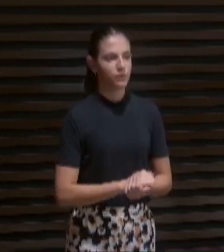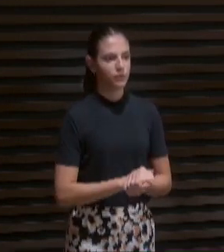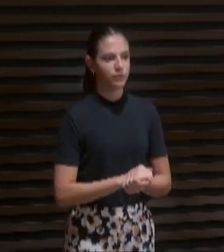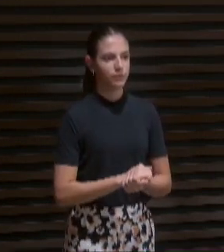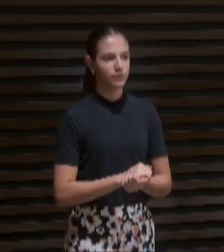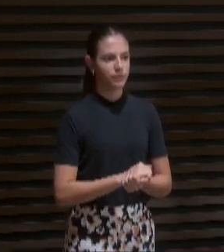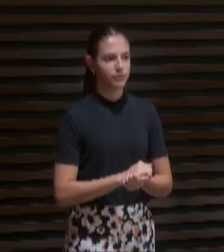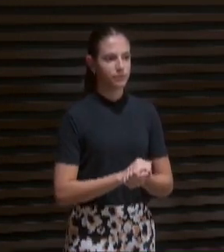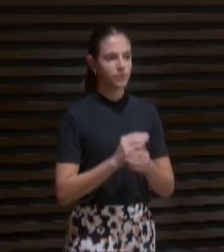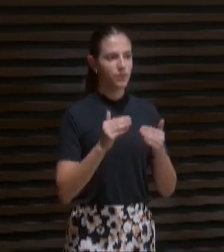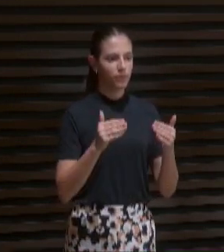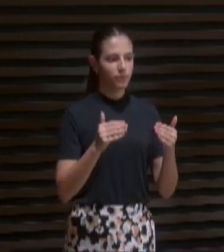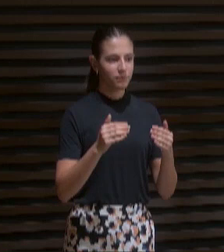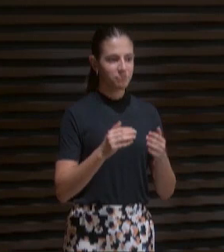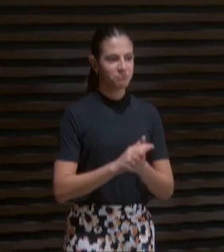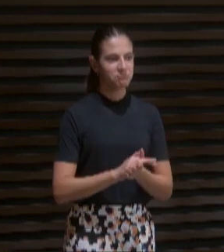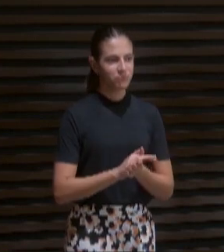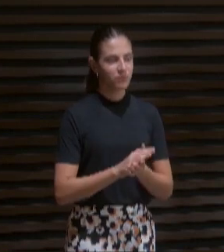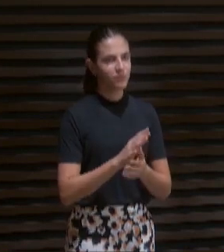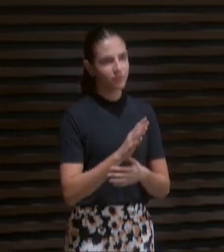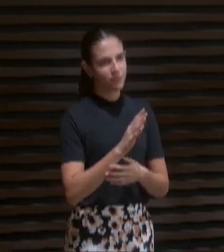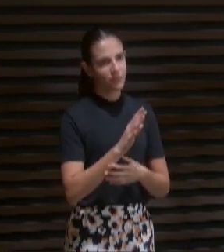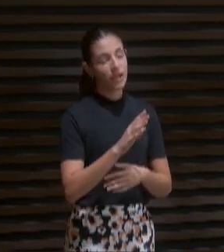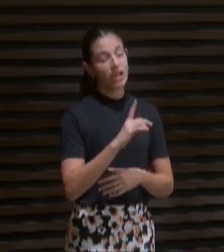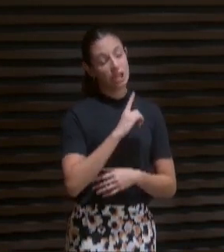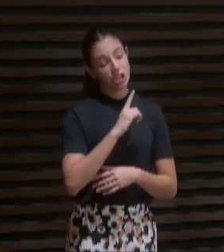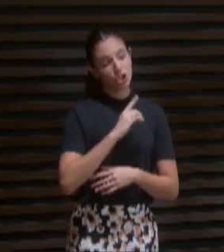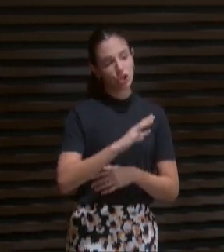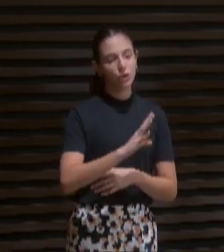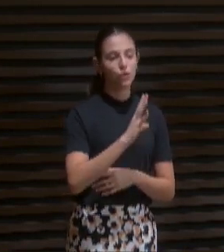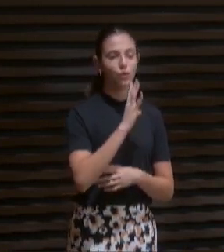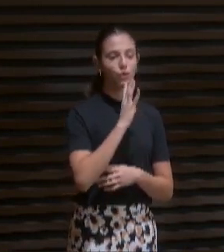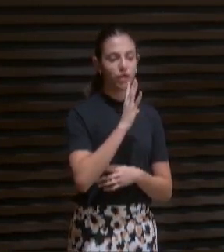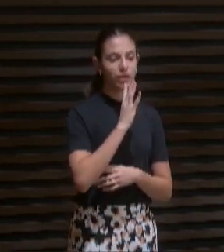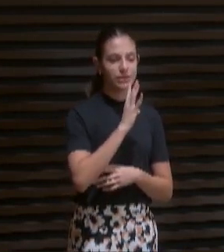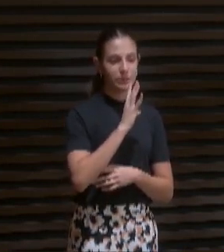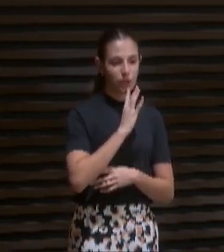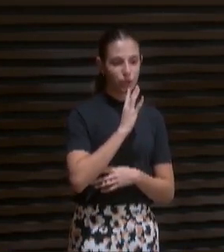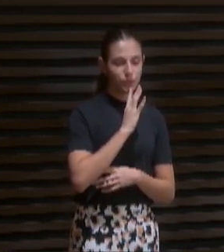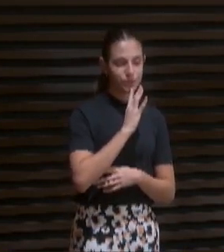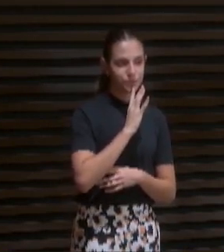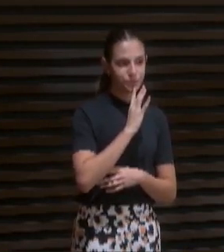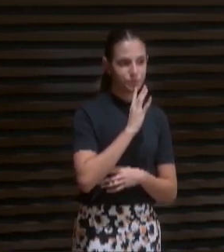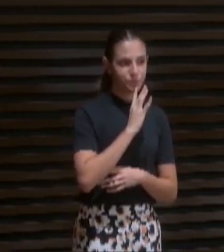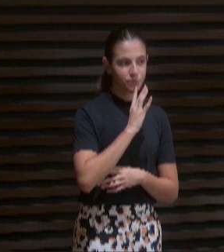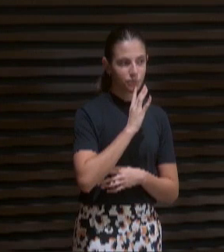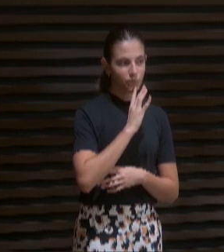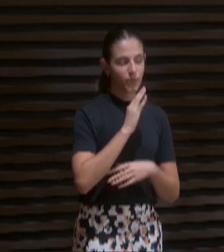enclausurado. Todo este conhecimento gnóstico fechado, todo